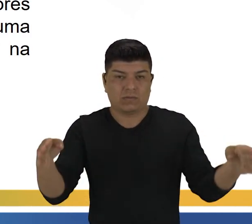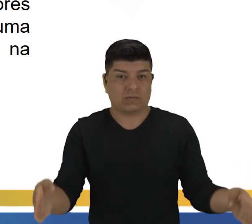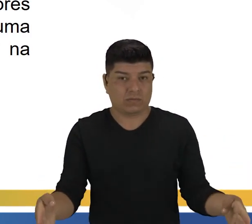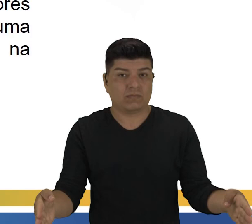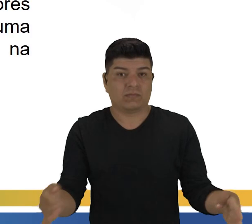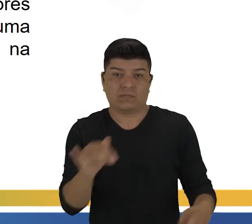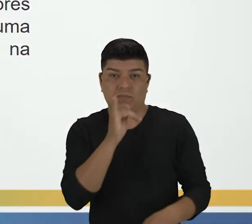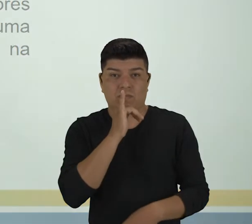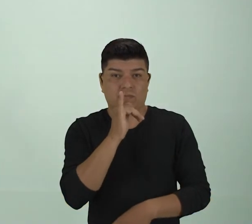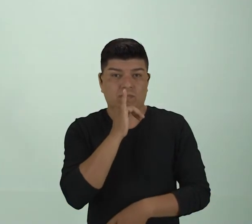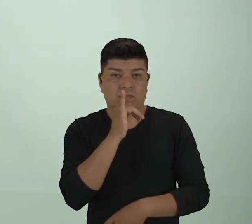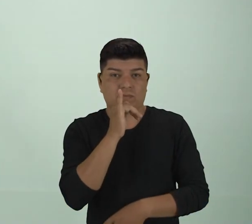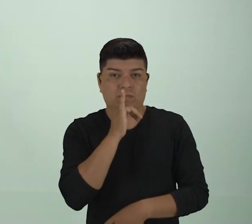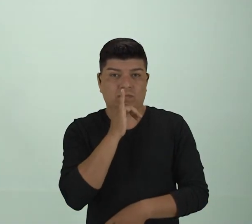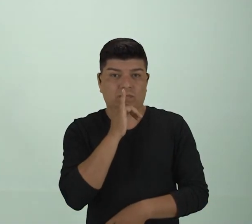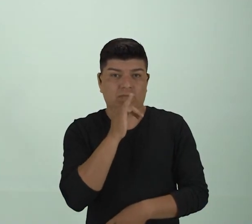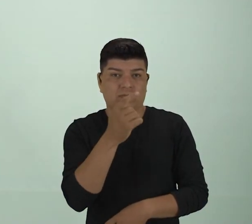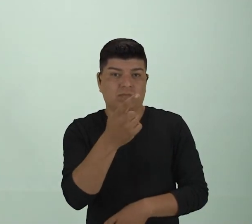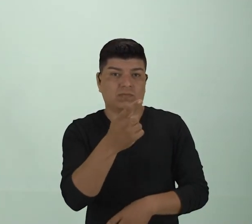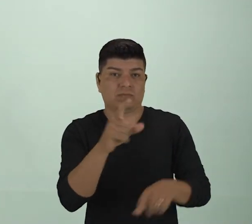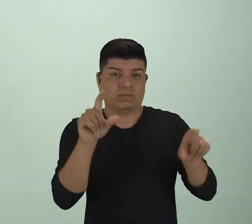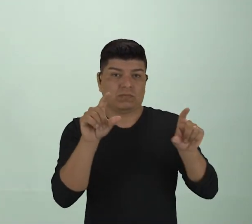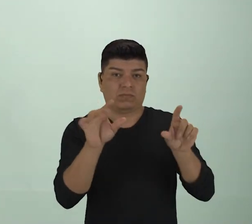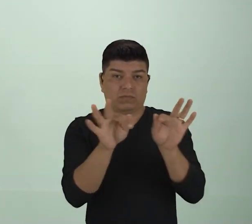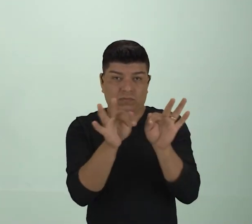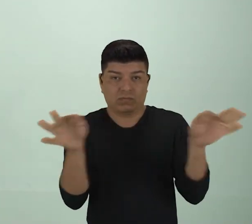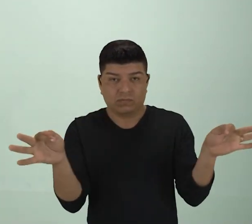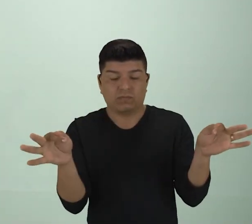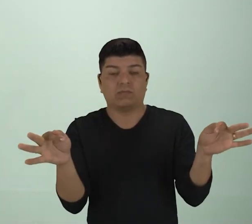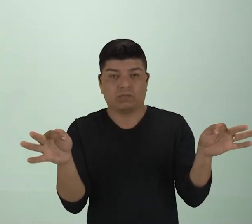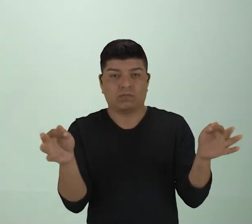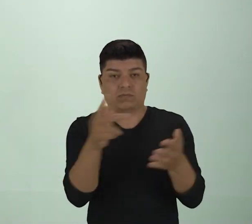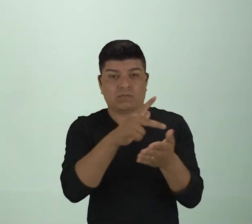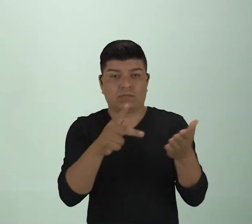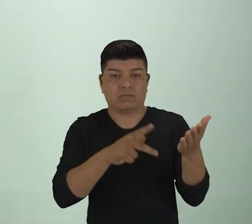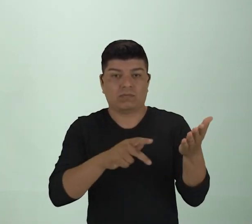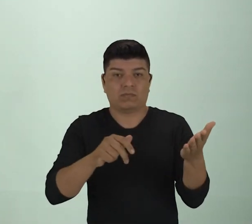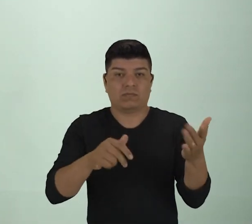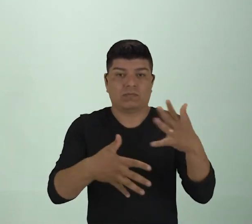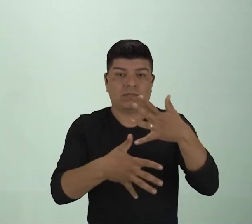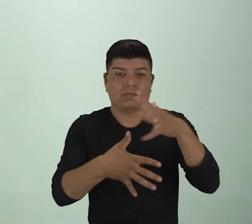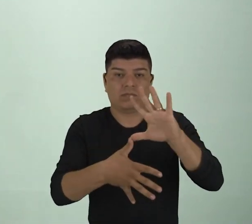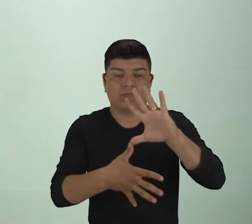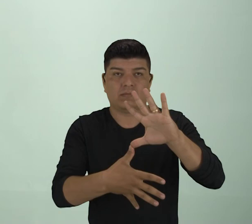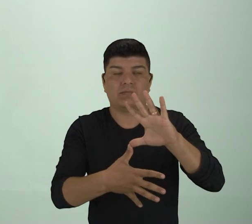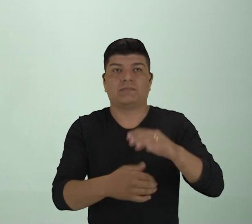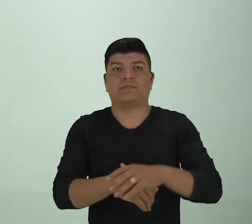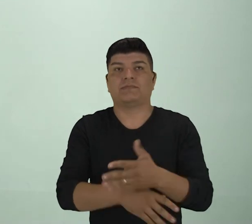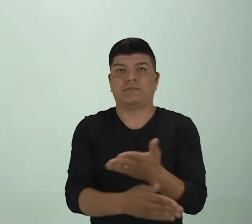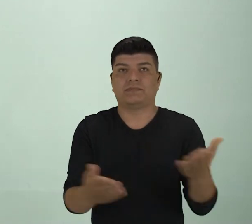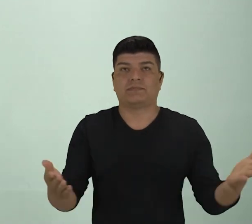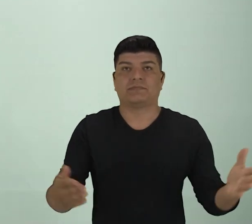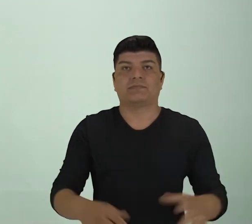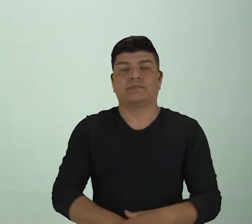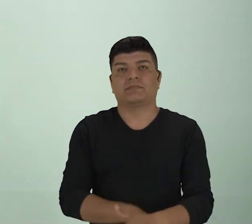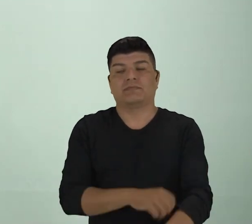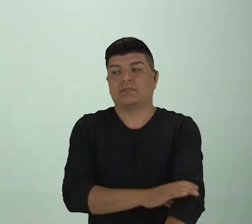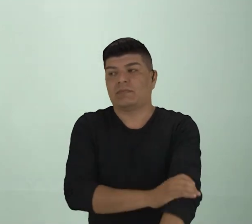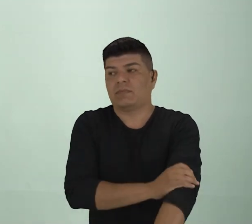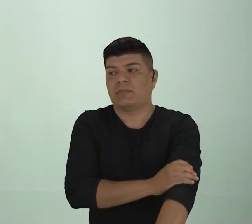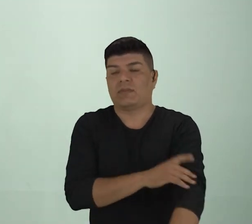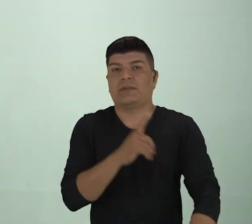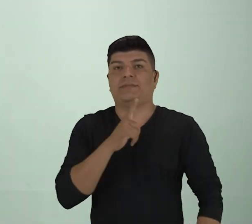é um exemplo de um trecho da poesia América para vocês. Então,